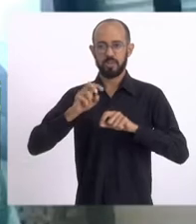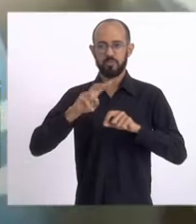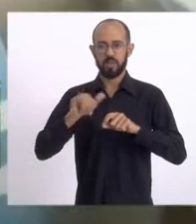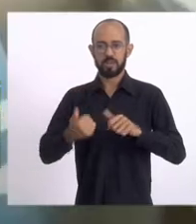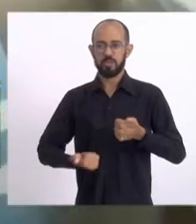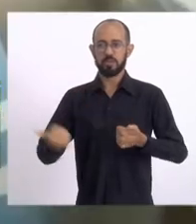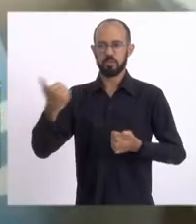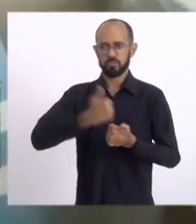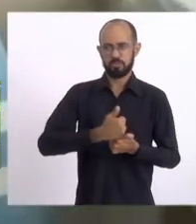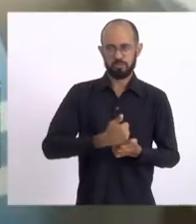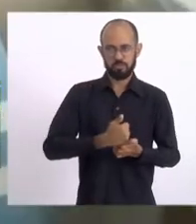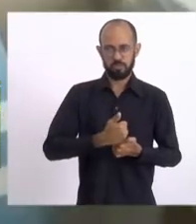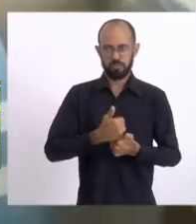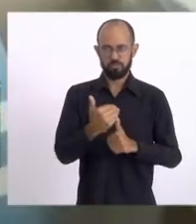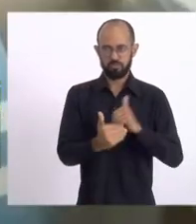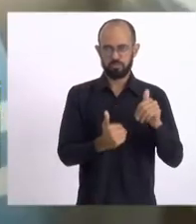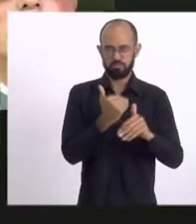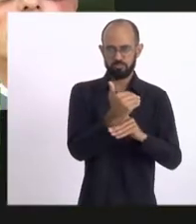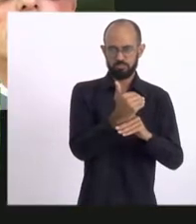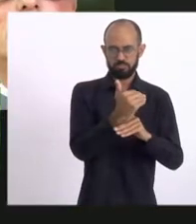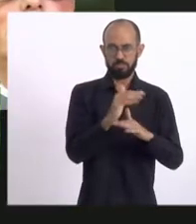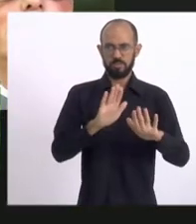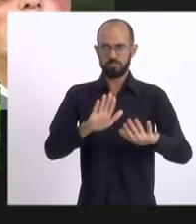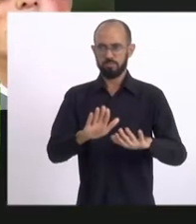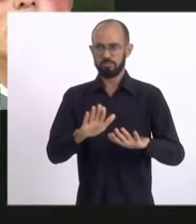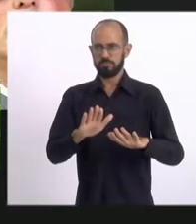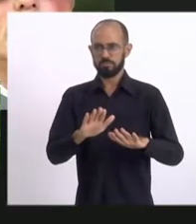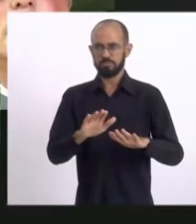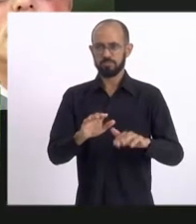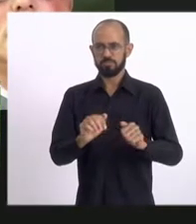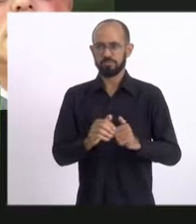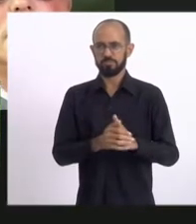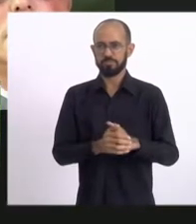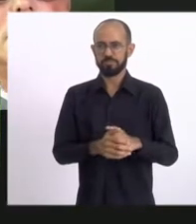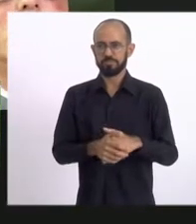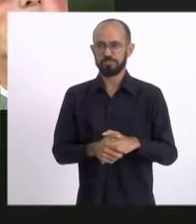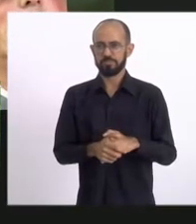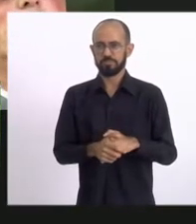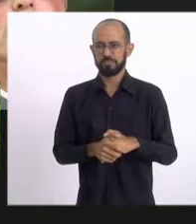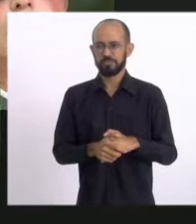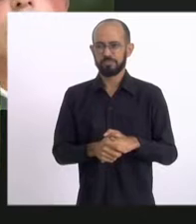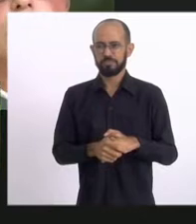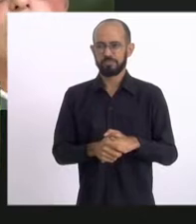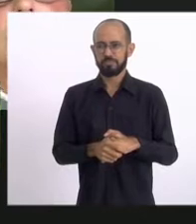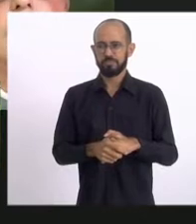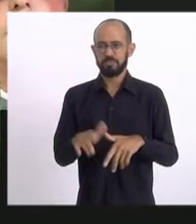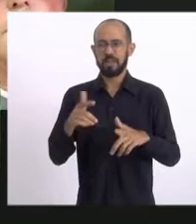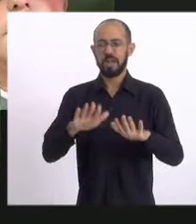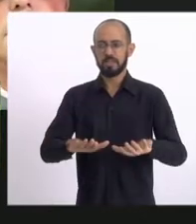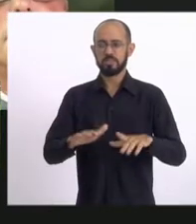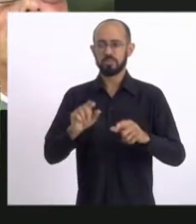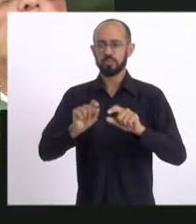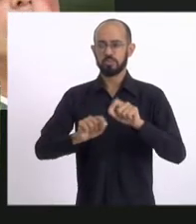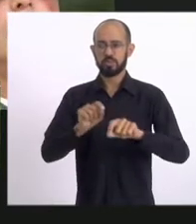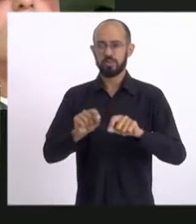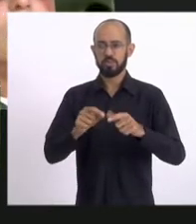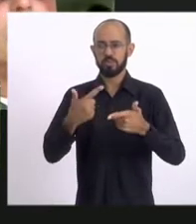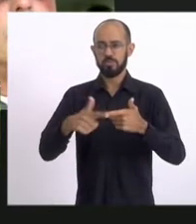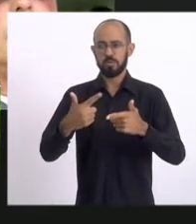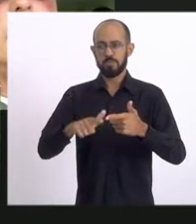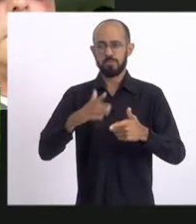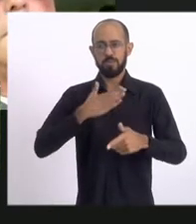superposição. Mas não exclui a parte superposta que a gente te apoia. Não tem problema, Mink. Eu não sou problema,